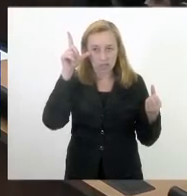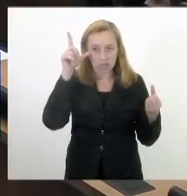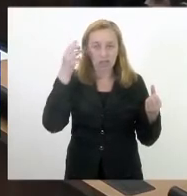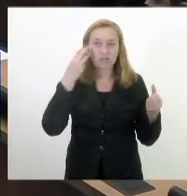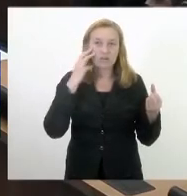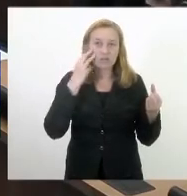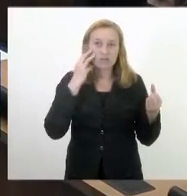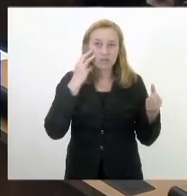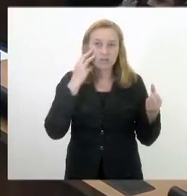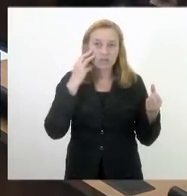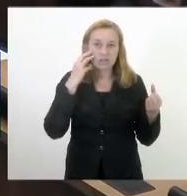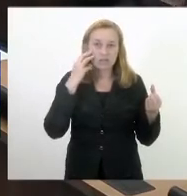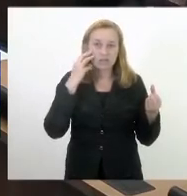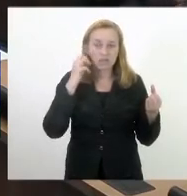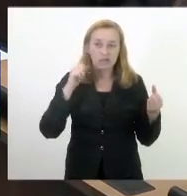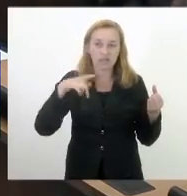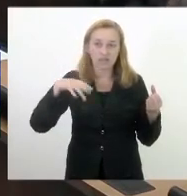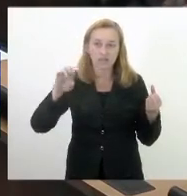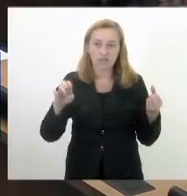e Alexandre Freitas.